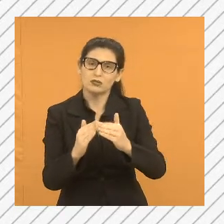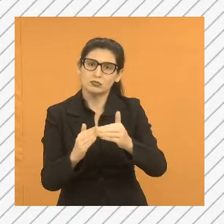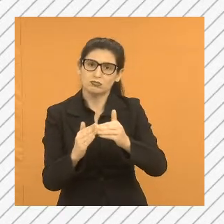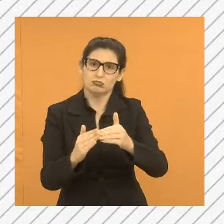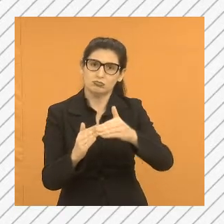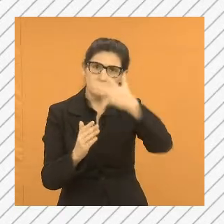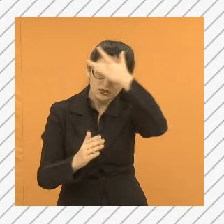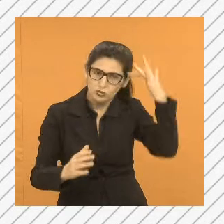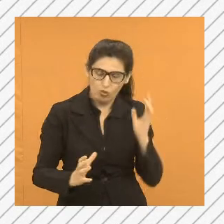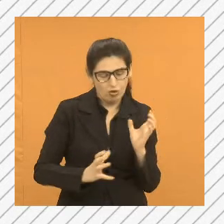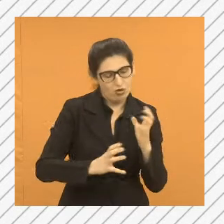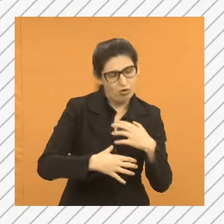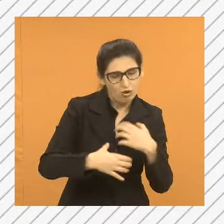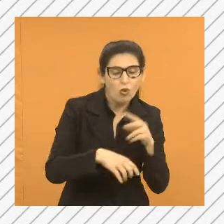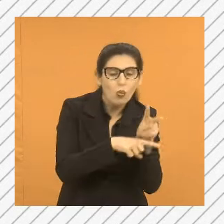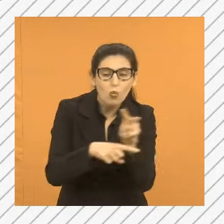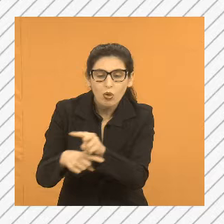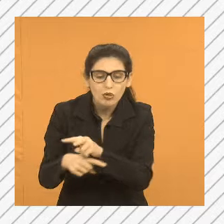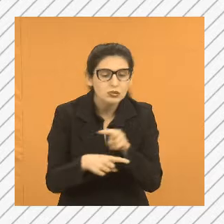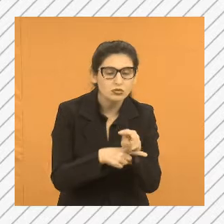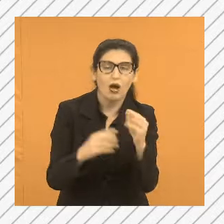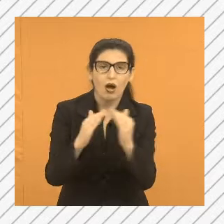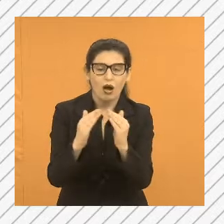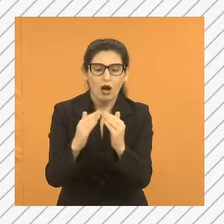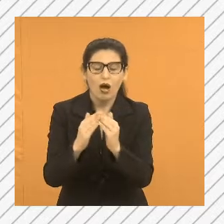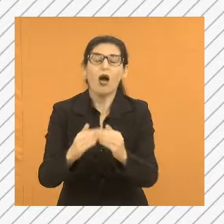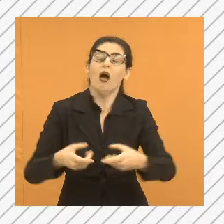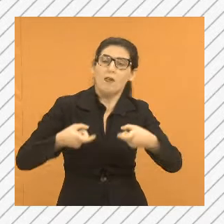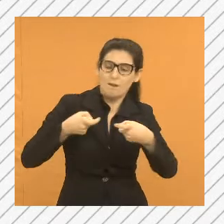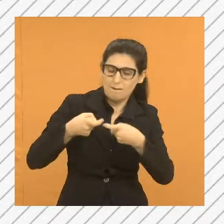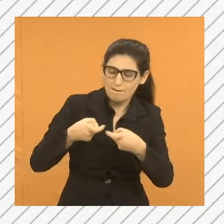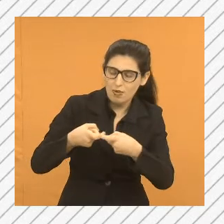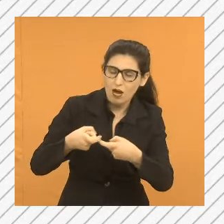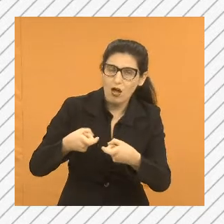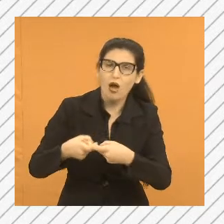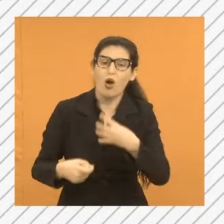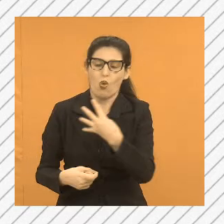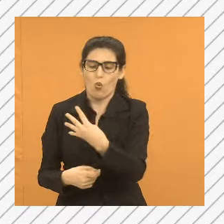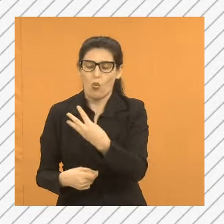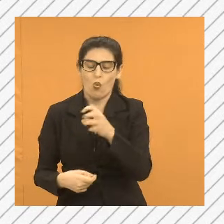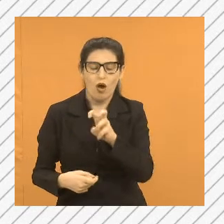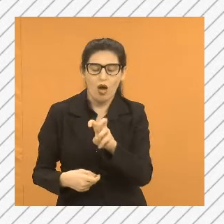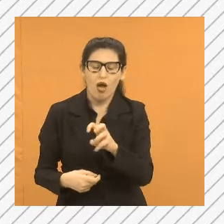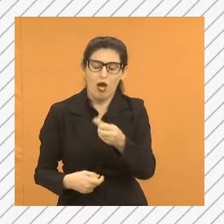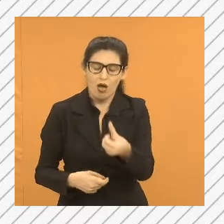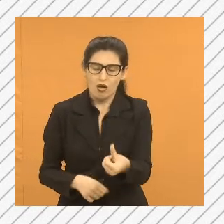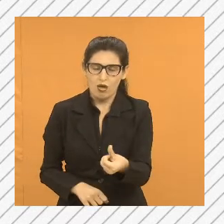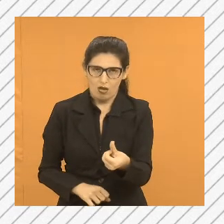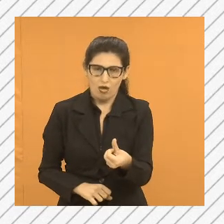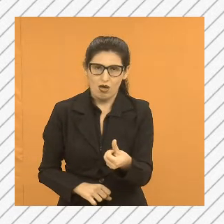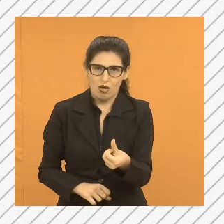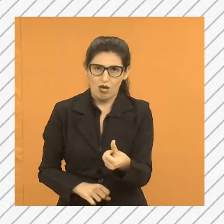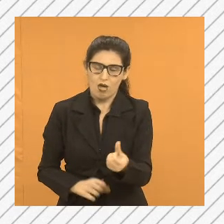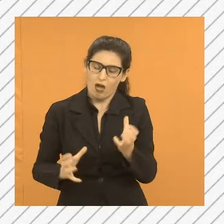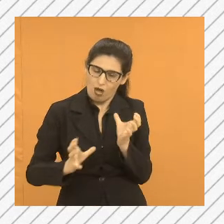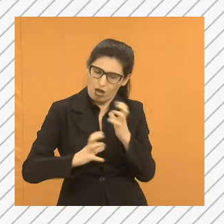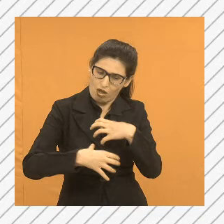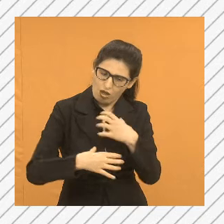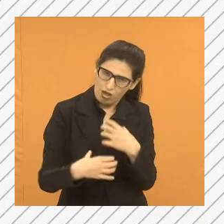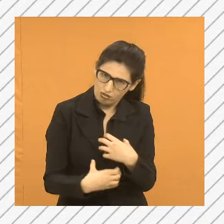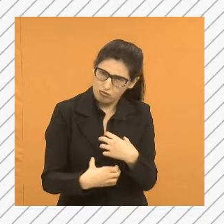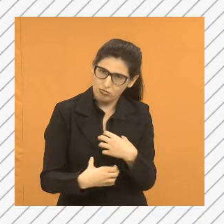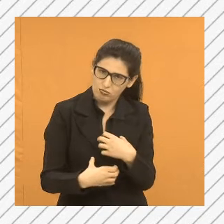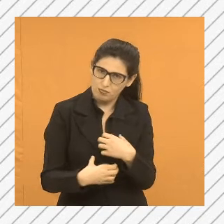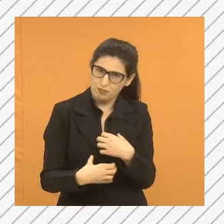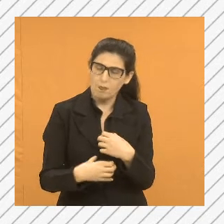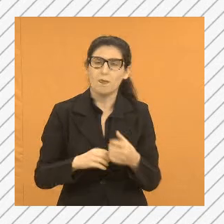totalizaram inúmeros atendimentos médicos, né? Tivemos 456 atendimentos, com uma